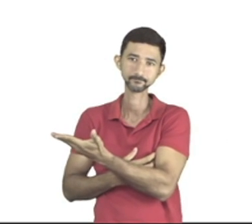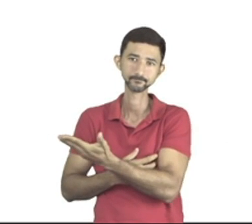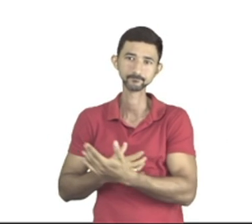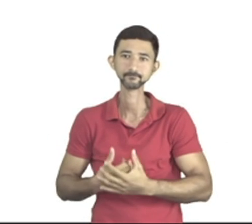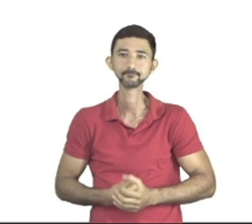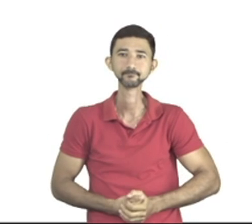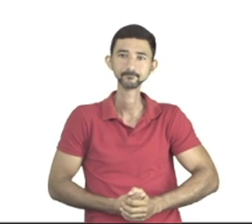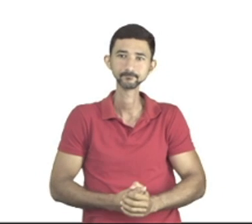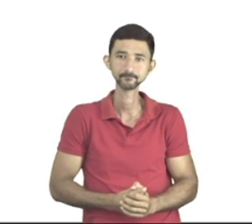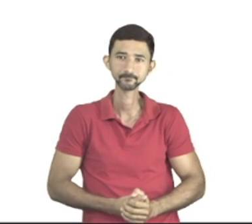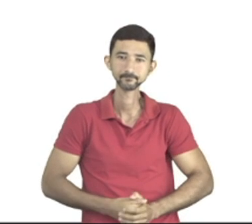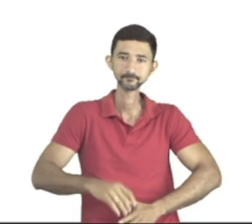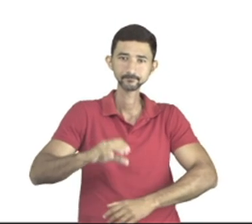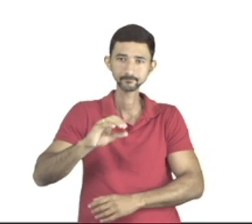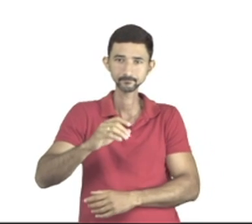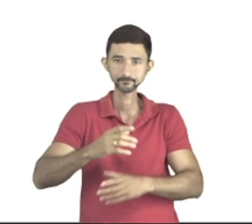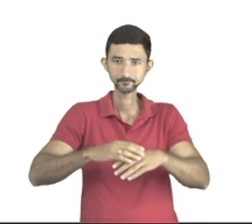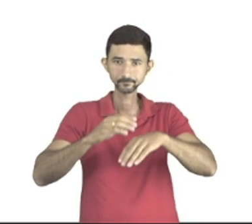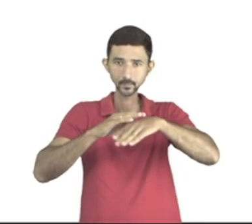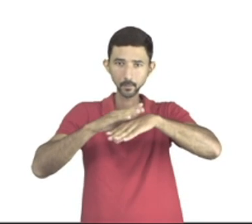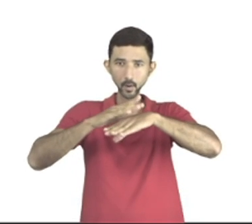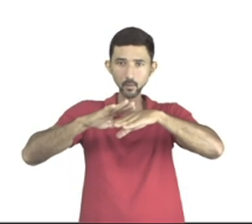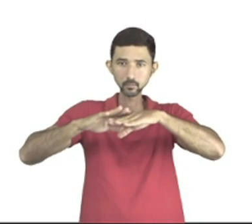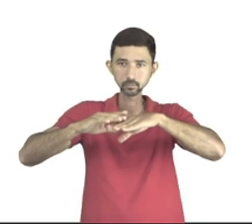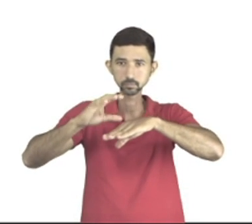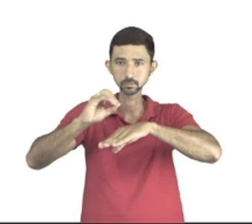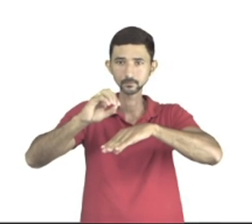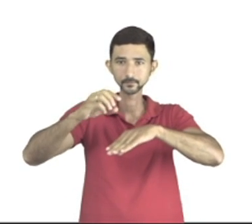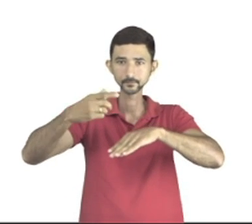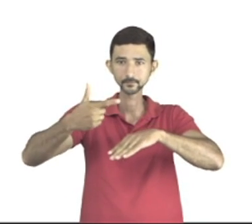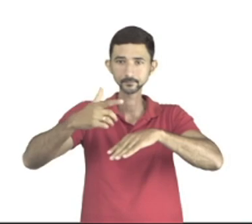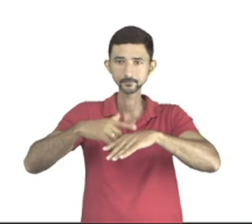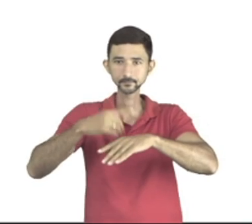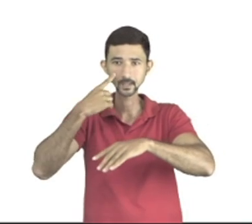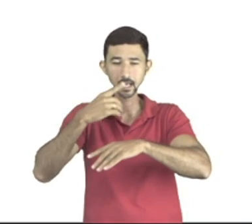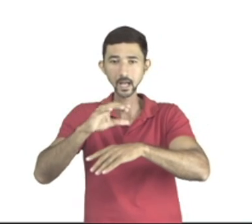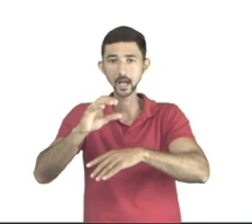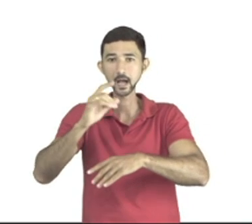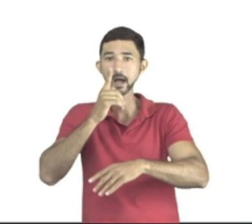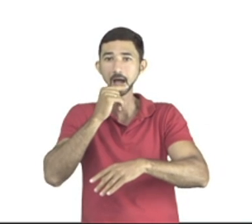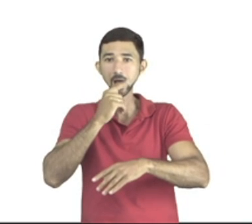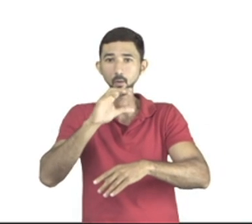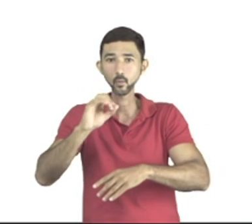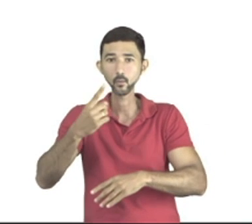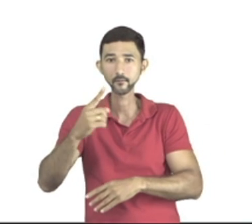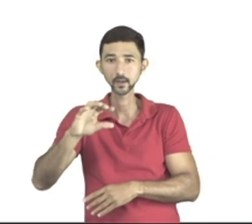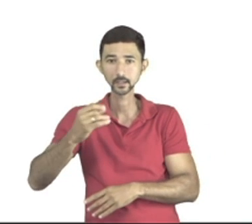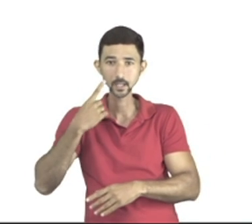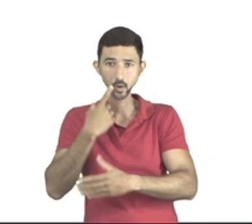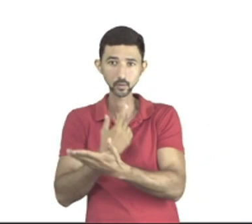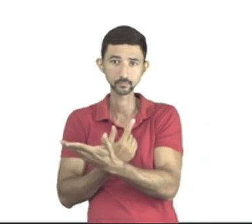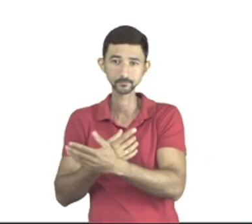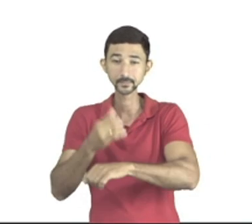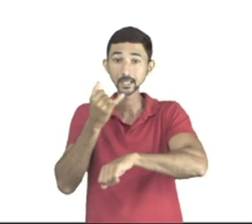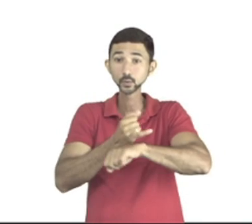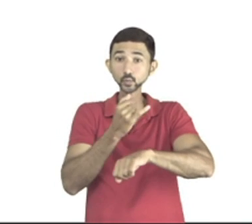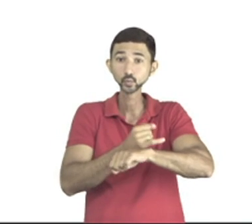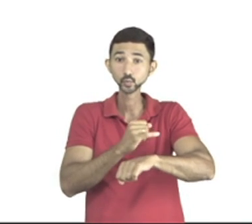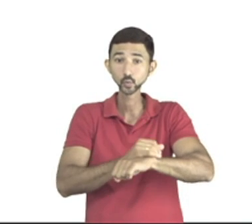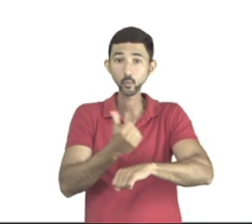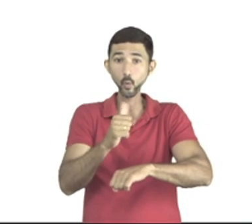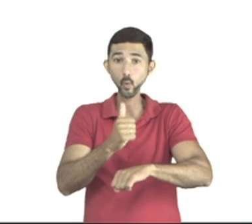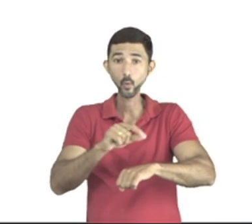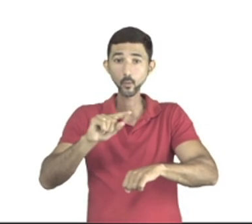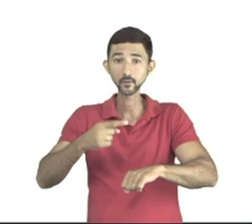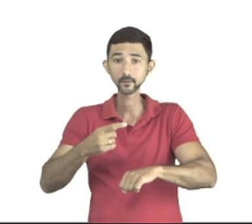cortiça, 0,32. Veja a densidade da água, 1,0. E veja a densidade do chumbo,